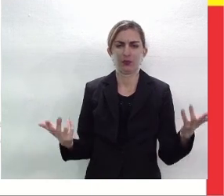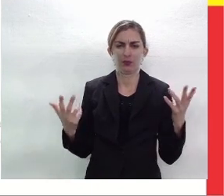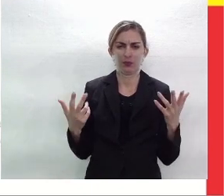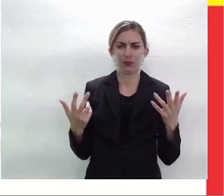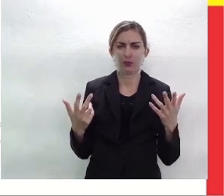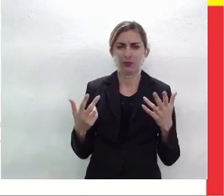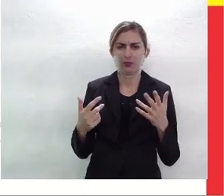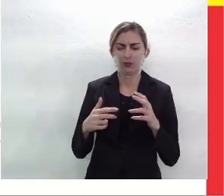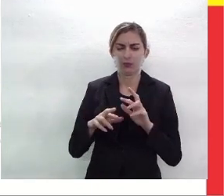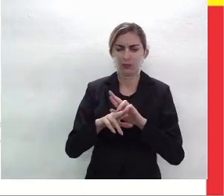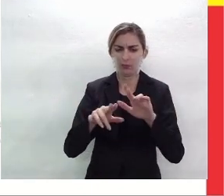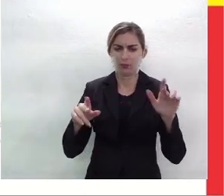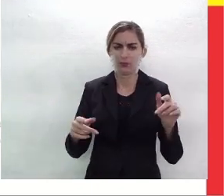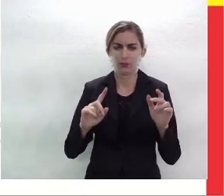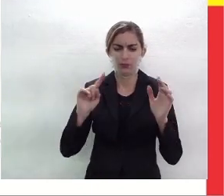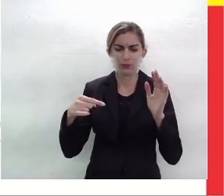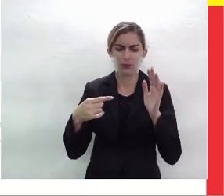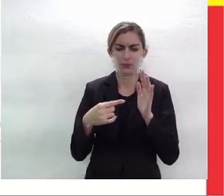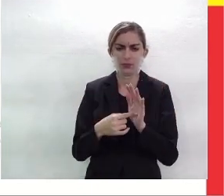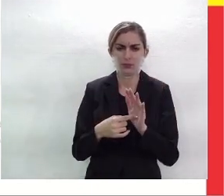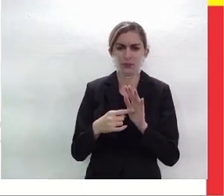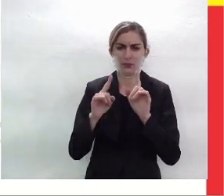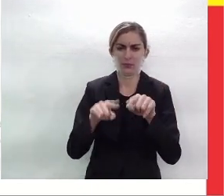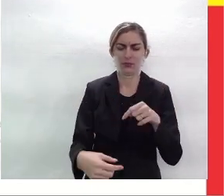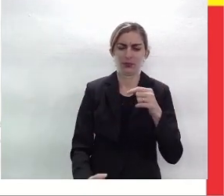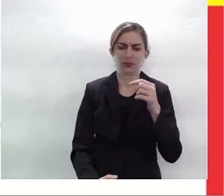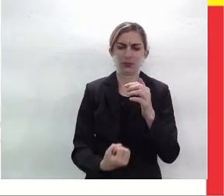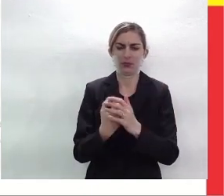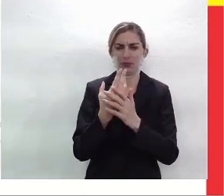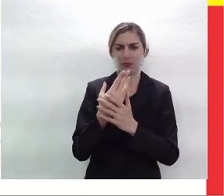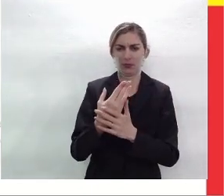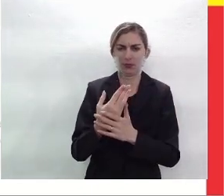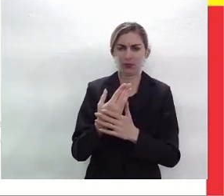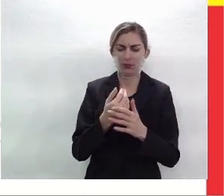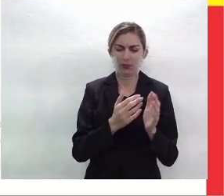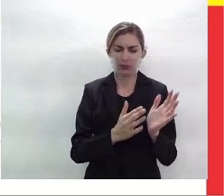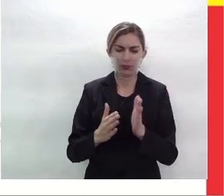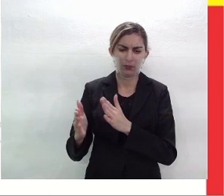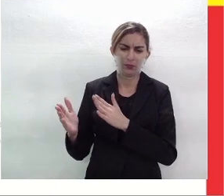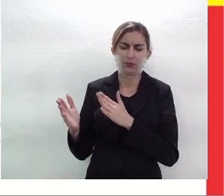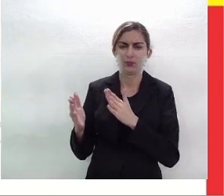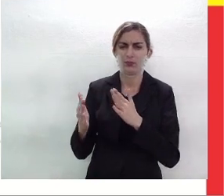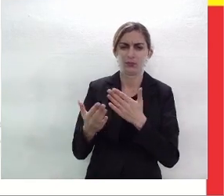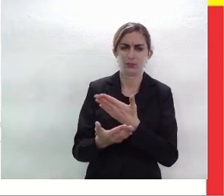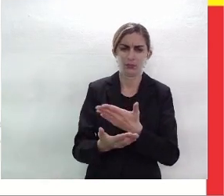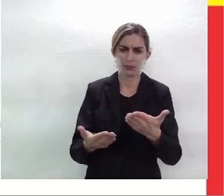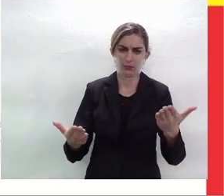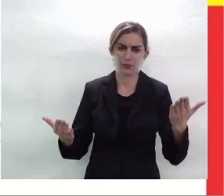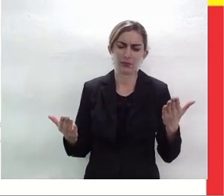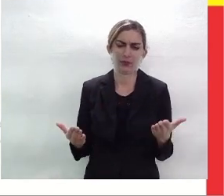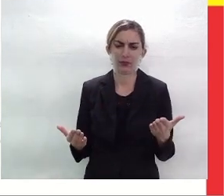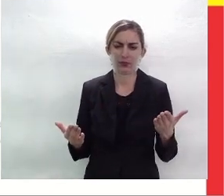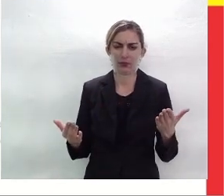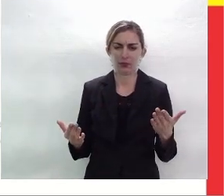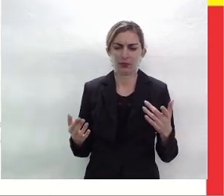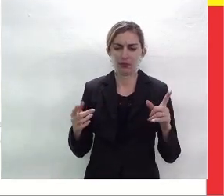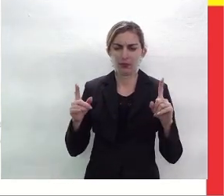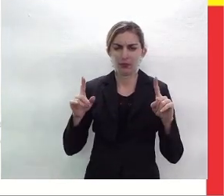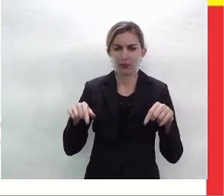outro, dando mortais, enfim. O objetivo é criar manobras ornamentais e